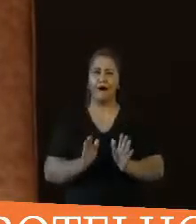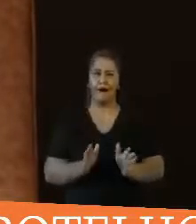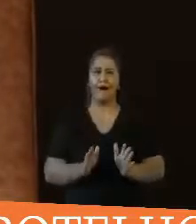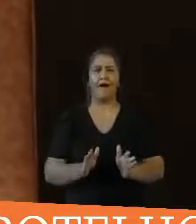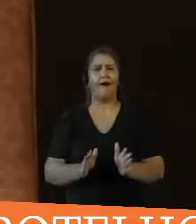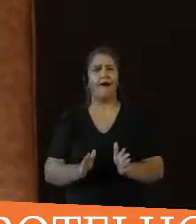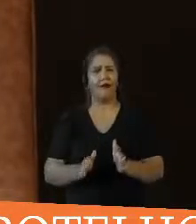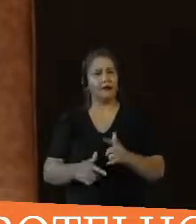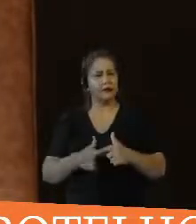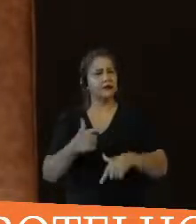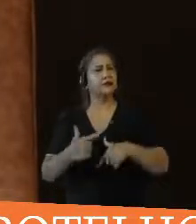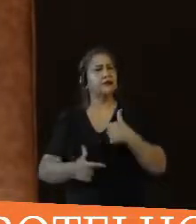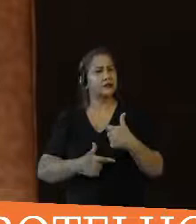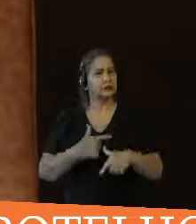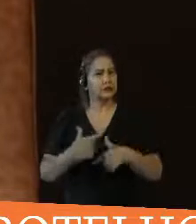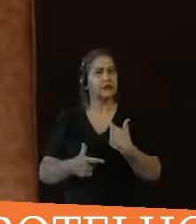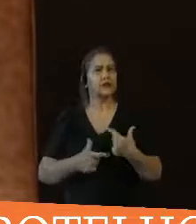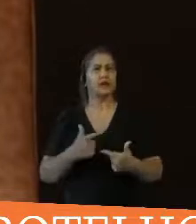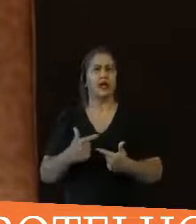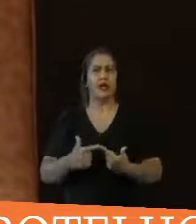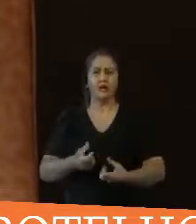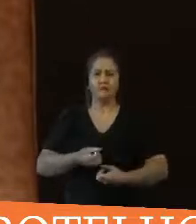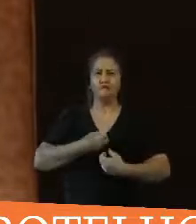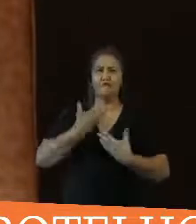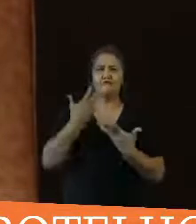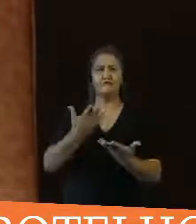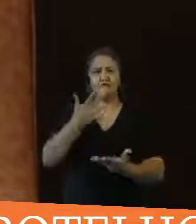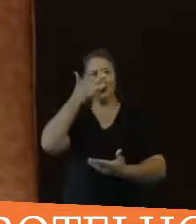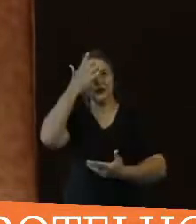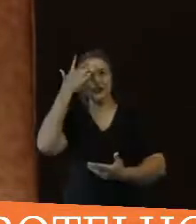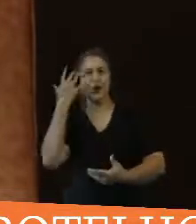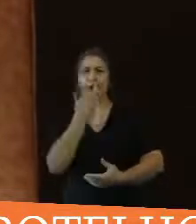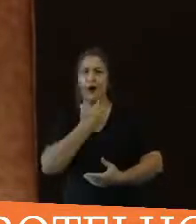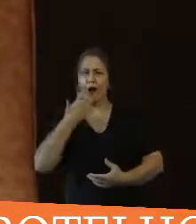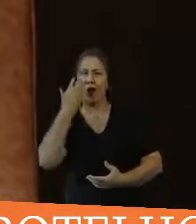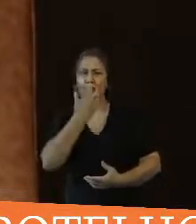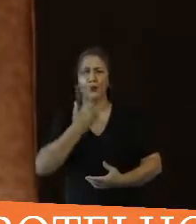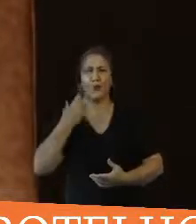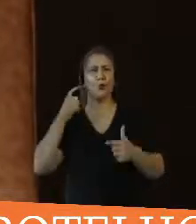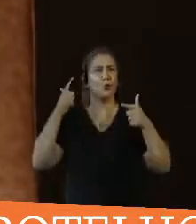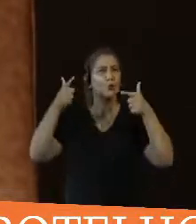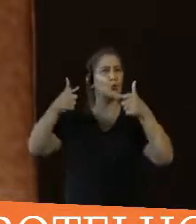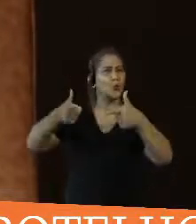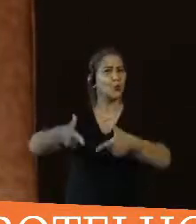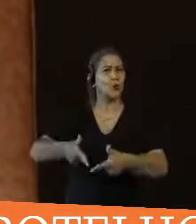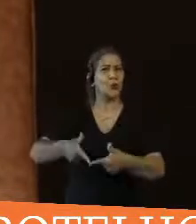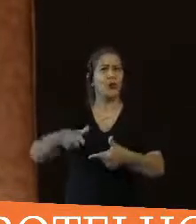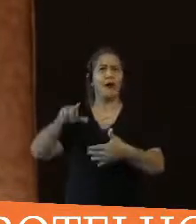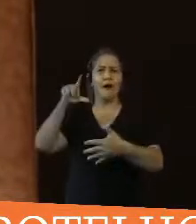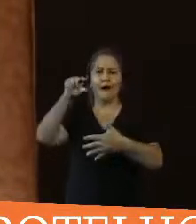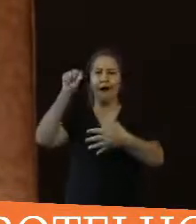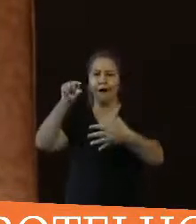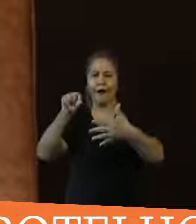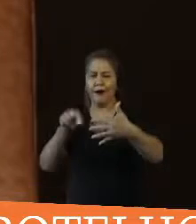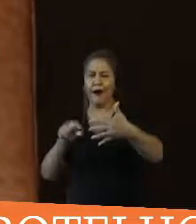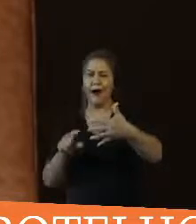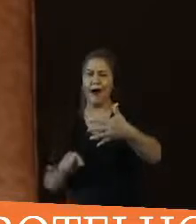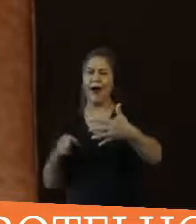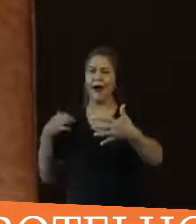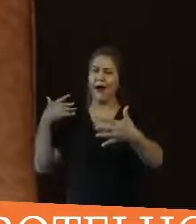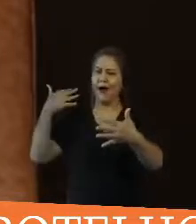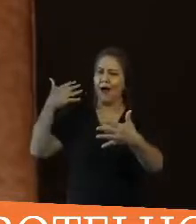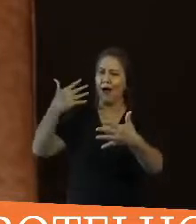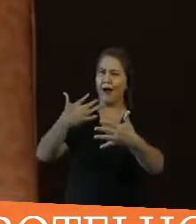nós olhamos todos os compositores, intérpretes, os mais sucesso, e traçamos aí o que a gente